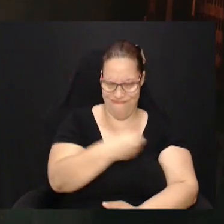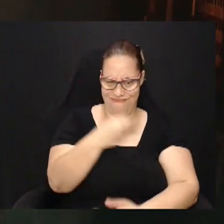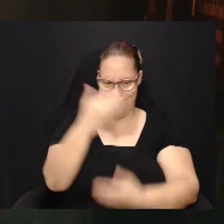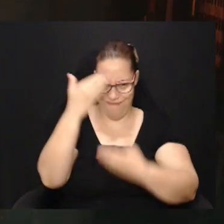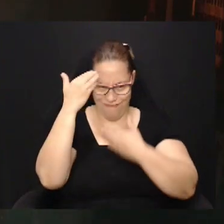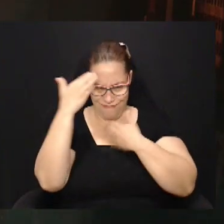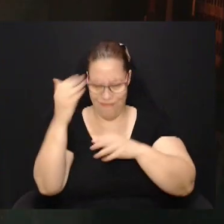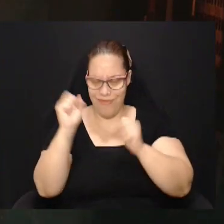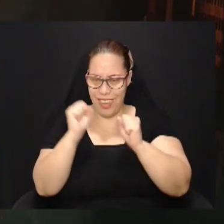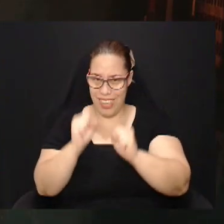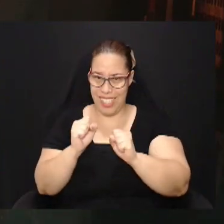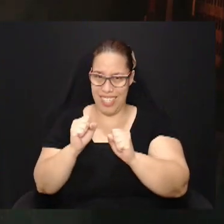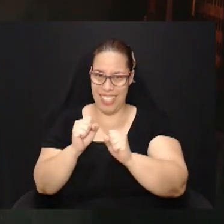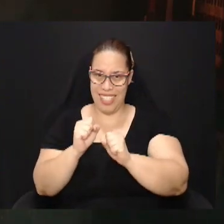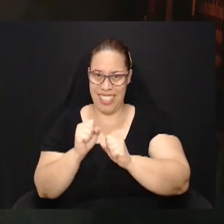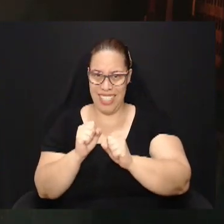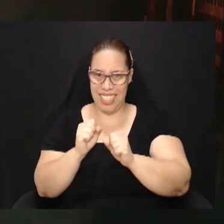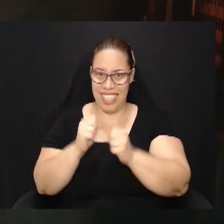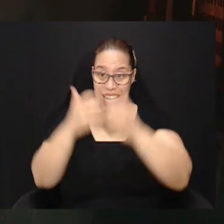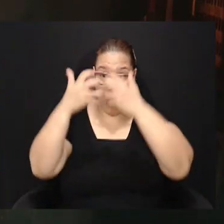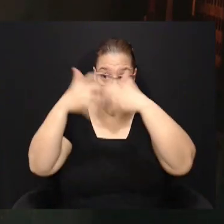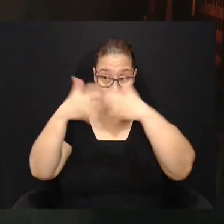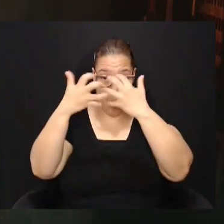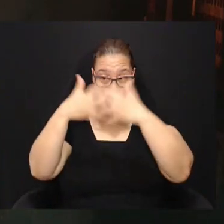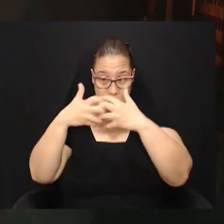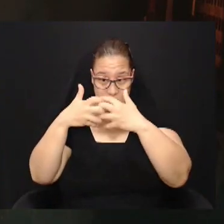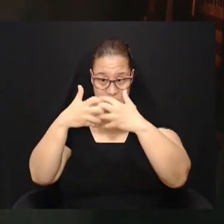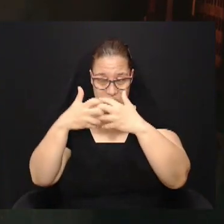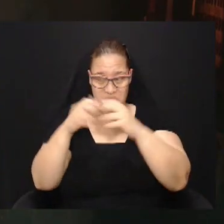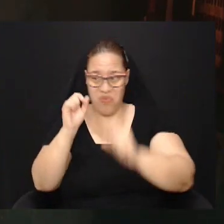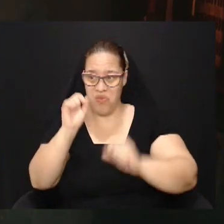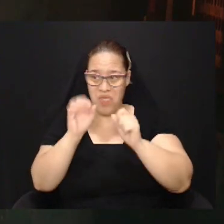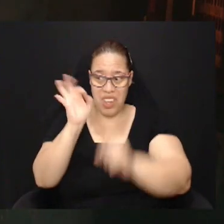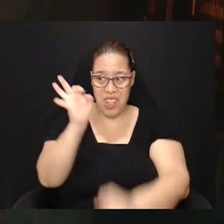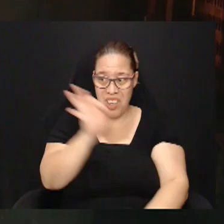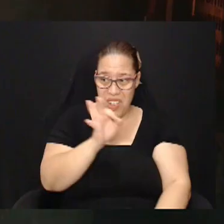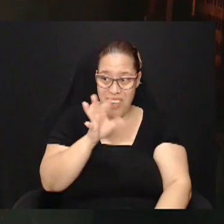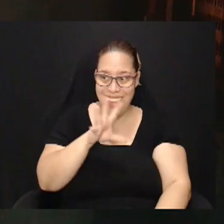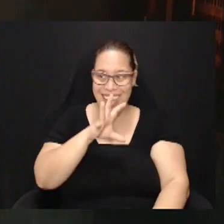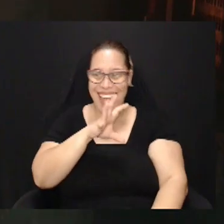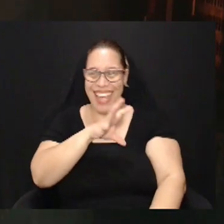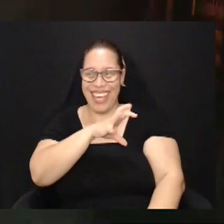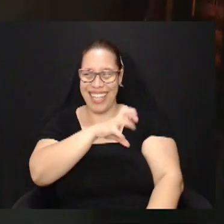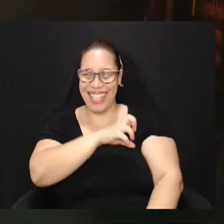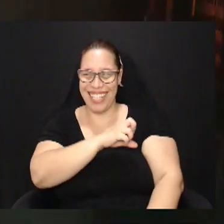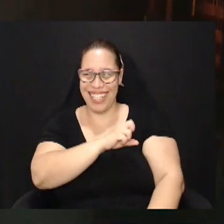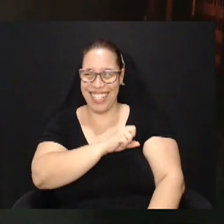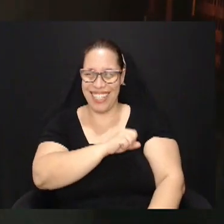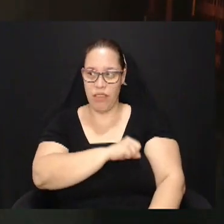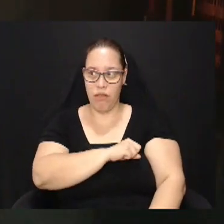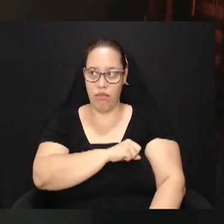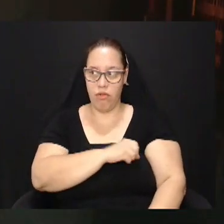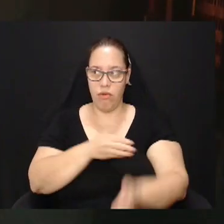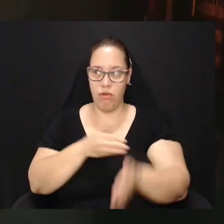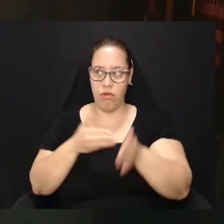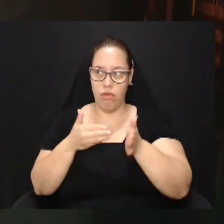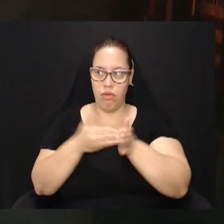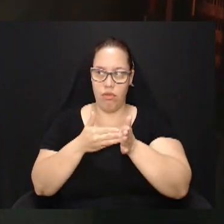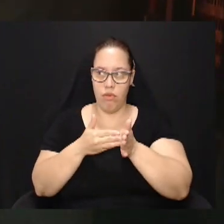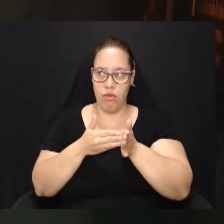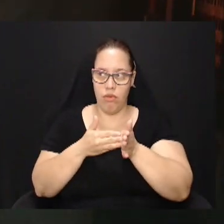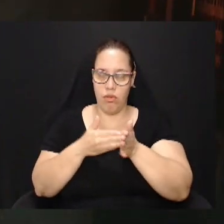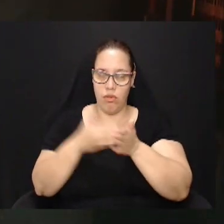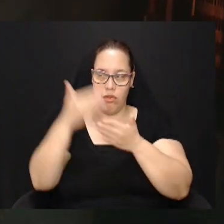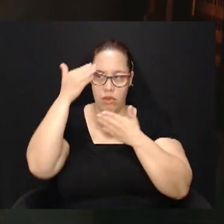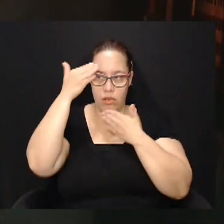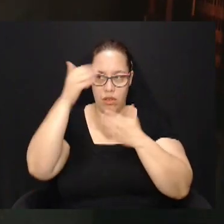tornar um pouquinho mais complexa. Até que ponto a gratidão é amor e até que ponto essa gratidão vira uma